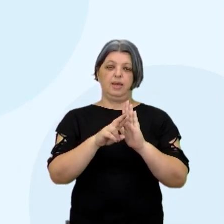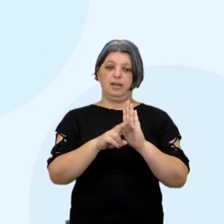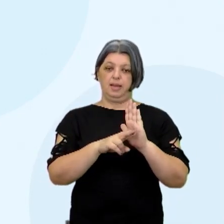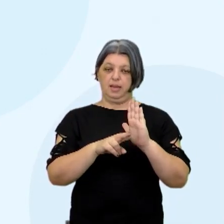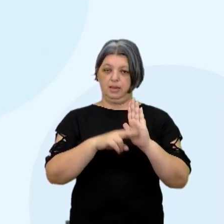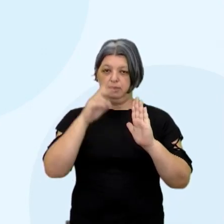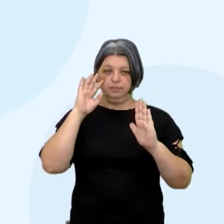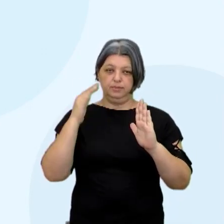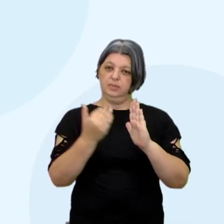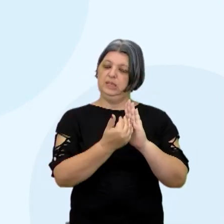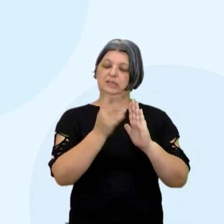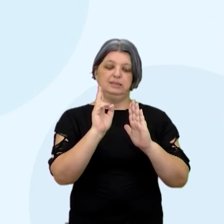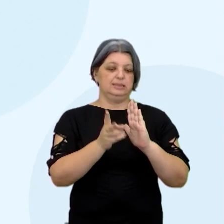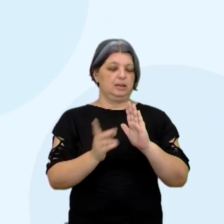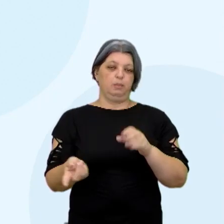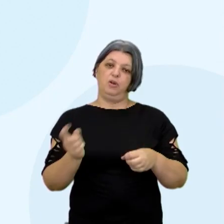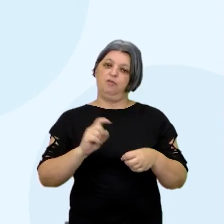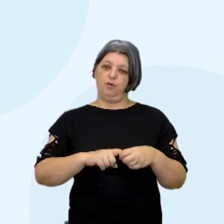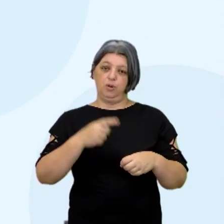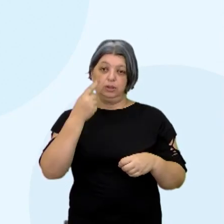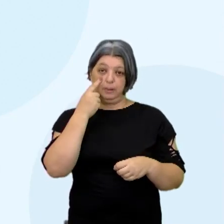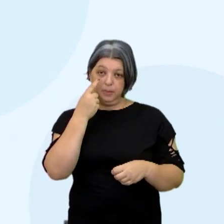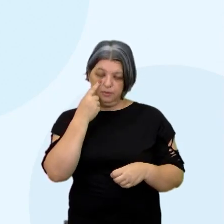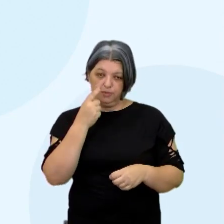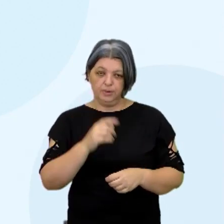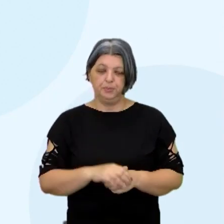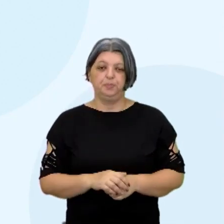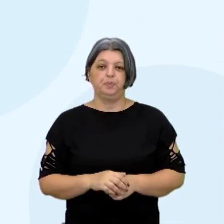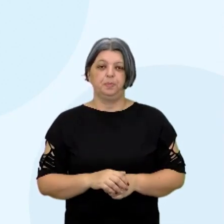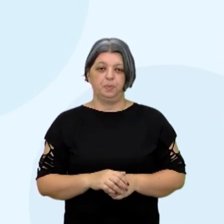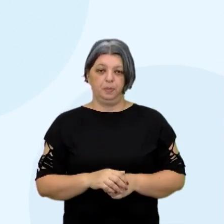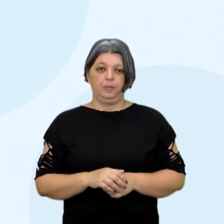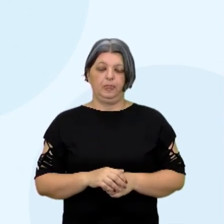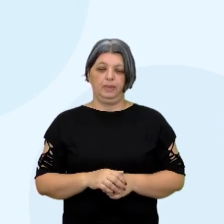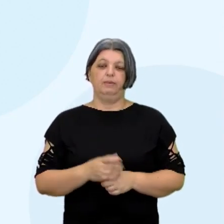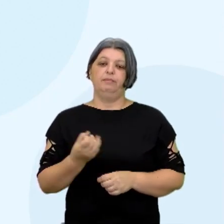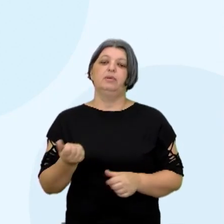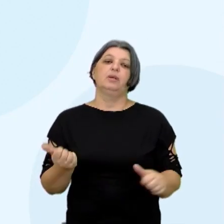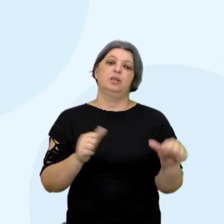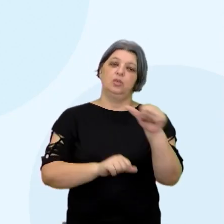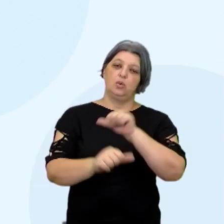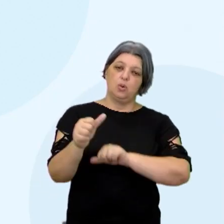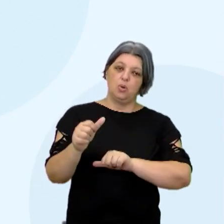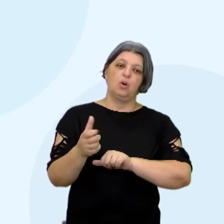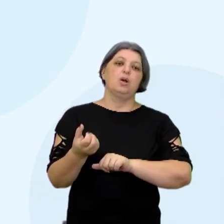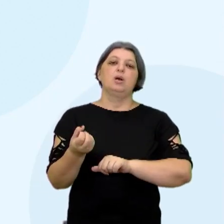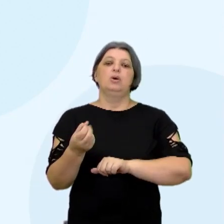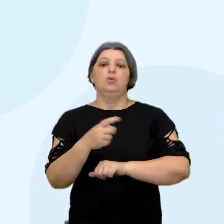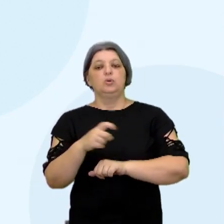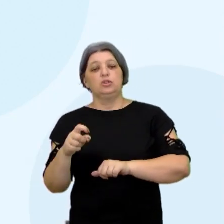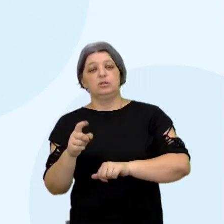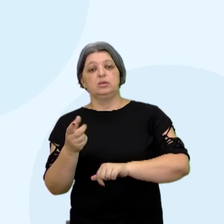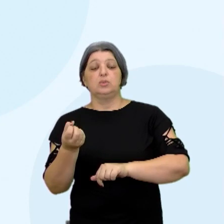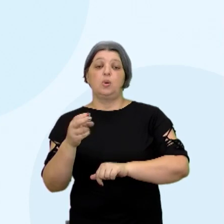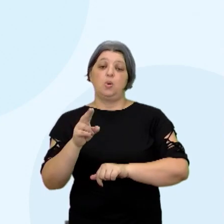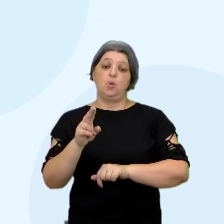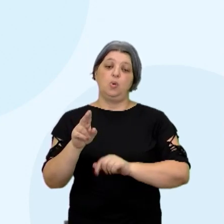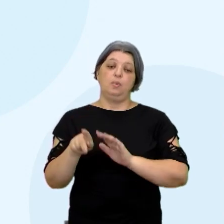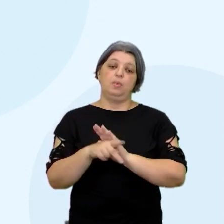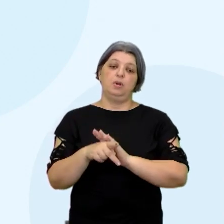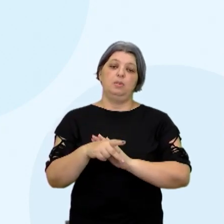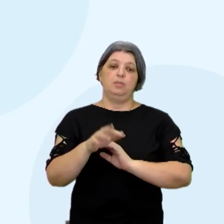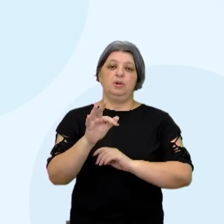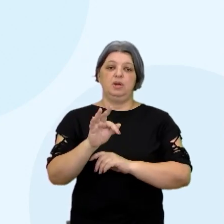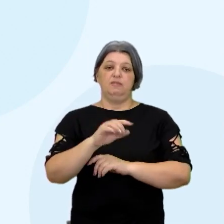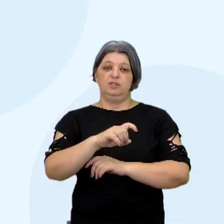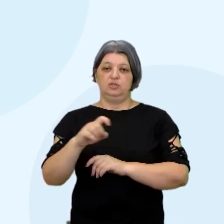Sempre você tem que voltar na lei Tá certo sempre olhar aí que horas você tem hora que você troca o X tem hora que você trocou fdx aí fazendo